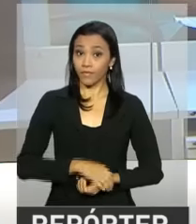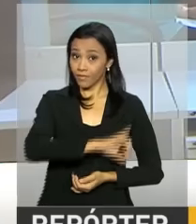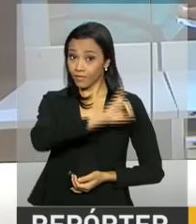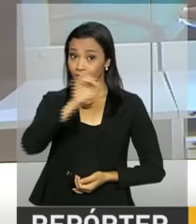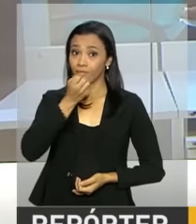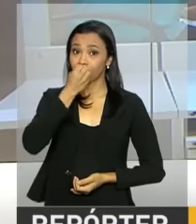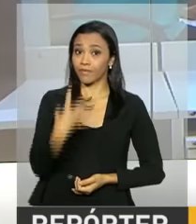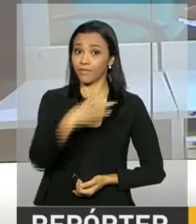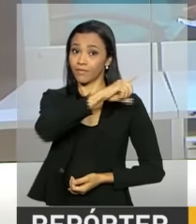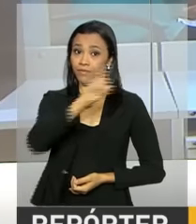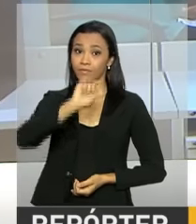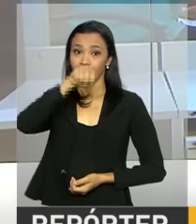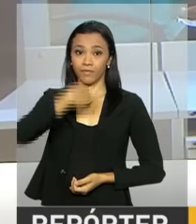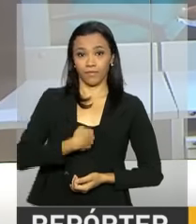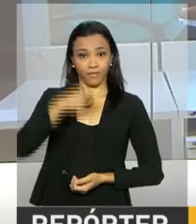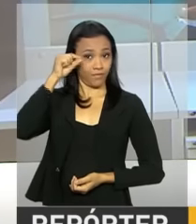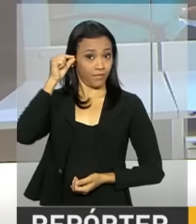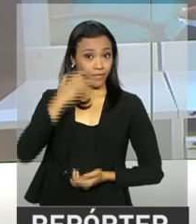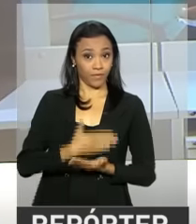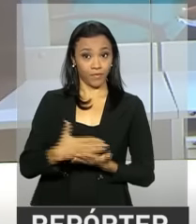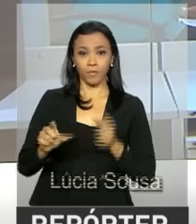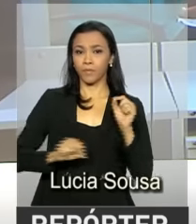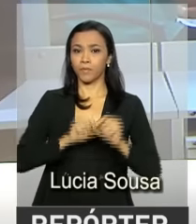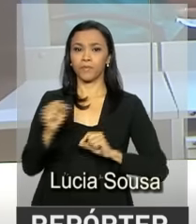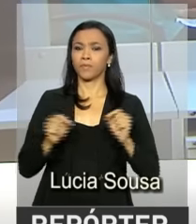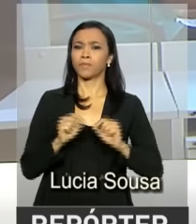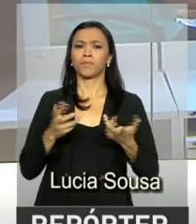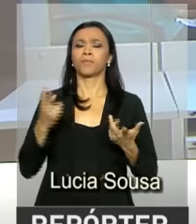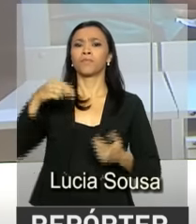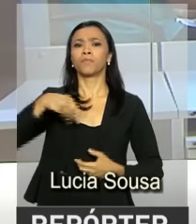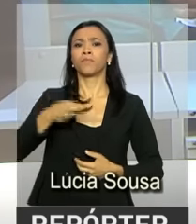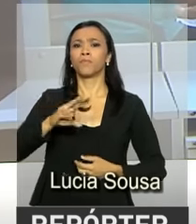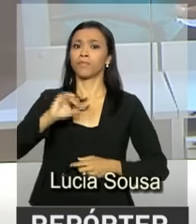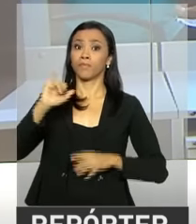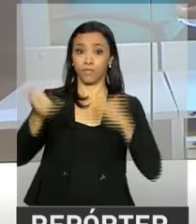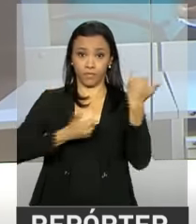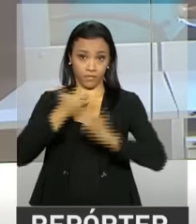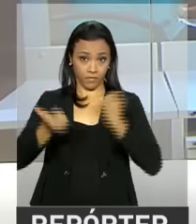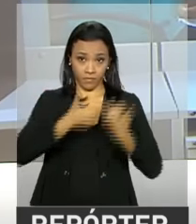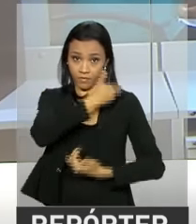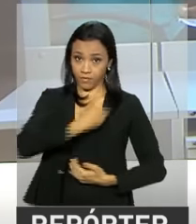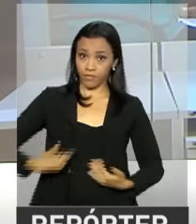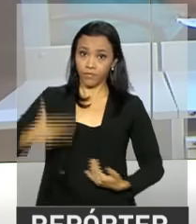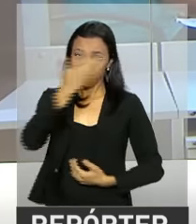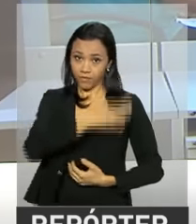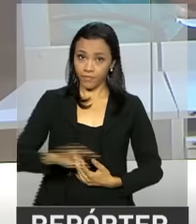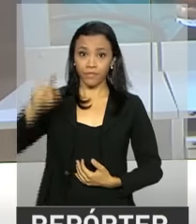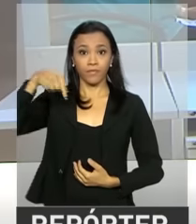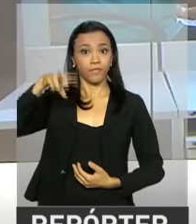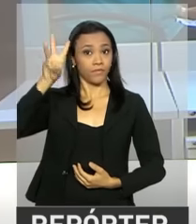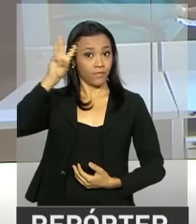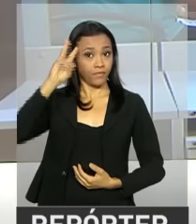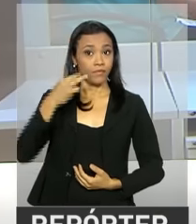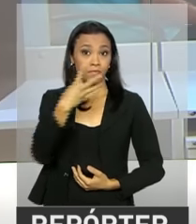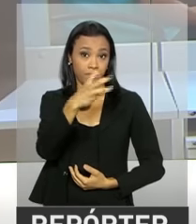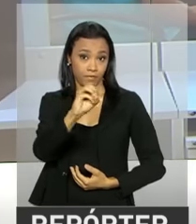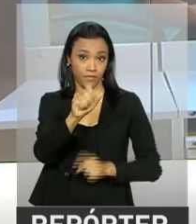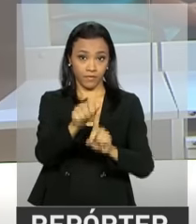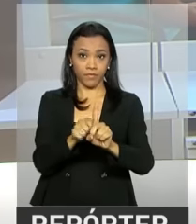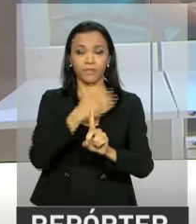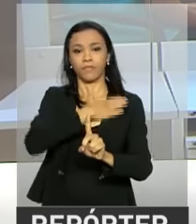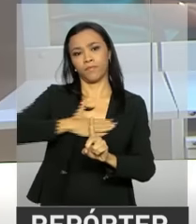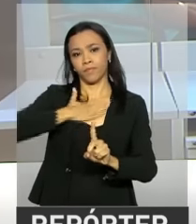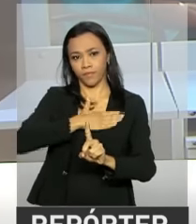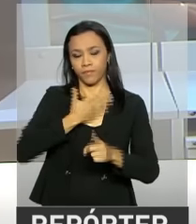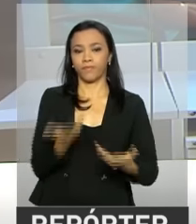Olá bom dia eu sou Renata corcini começa agora o repórter NBR e as notícias do Governo Federal desta terça-feira